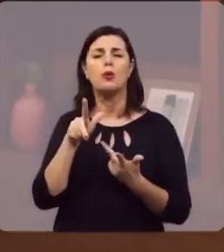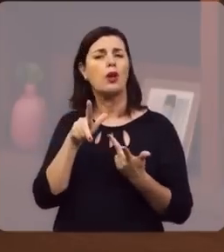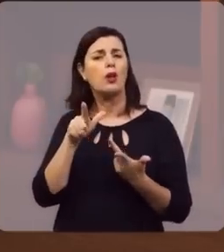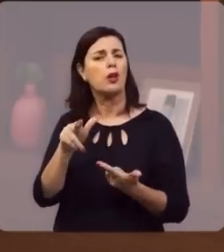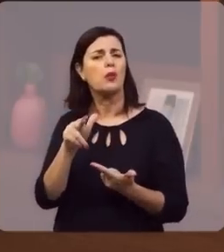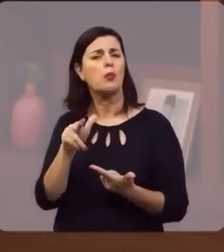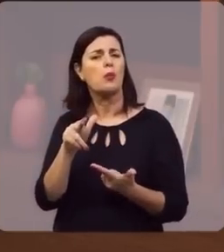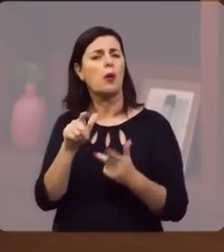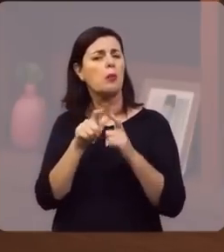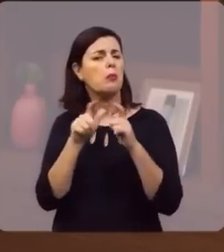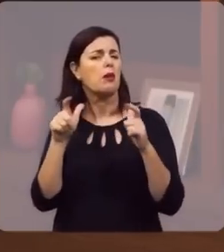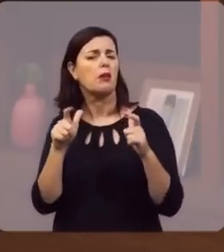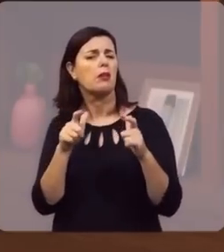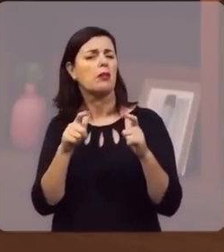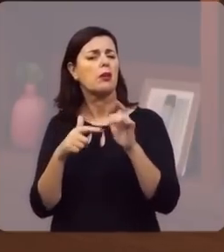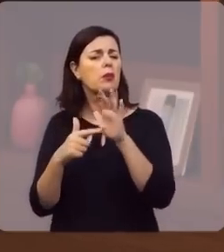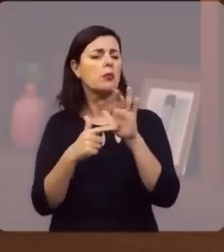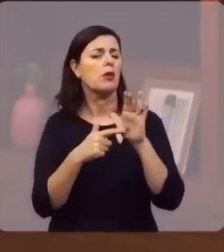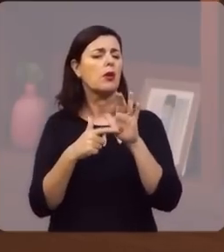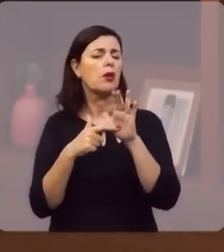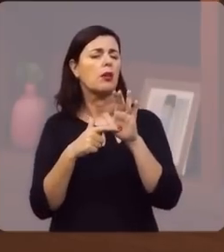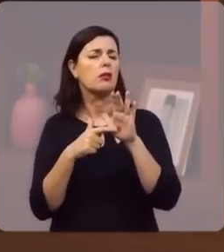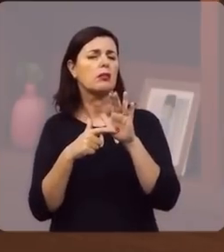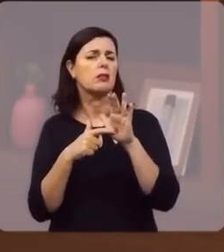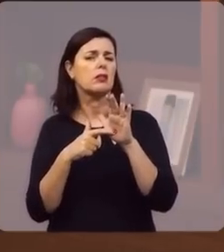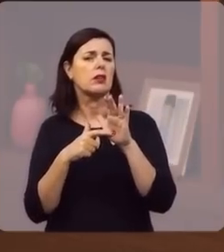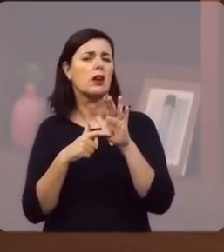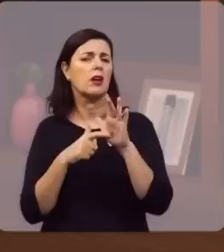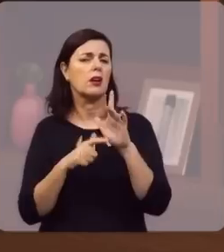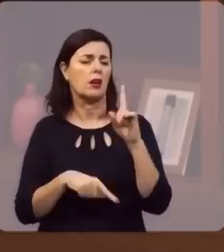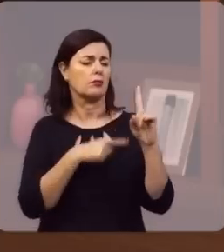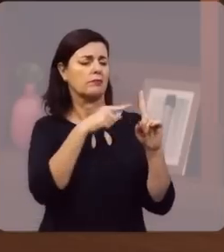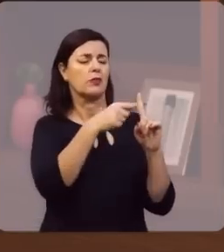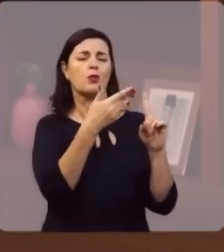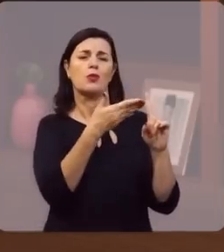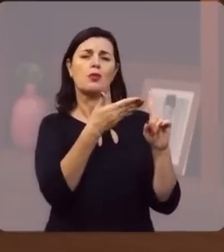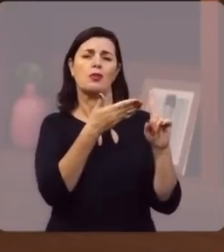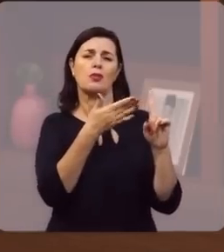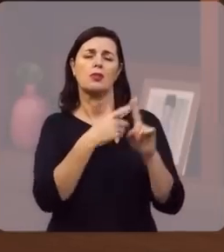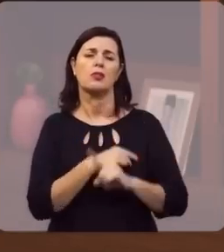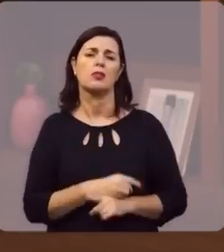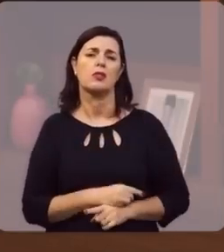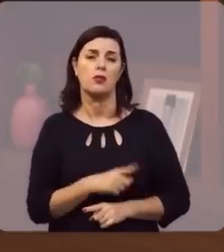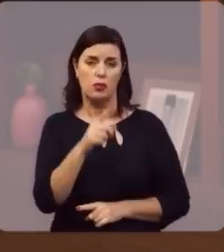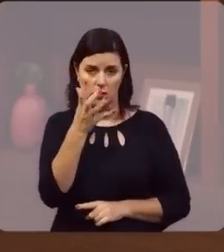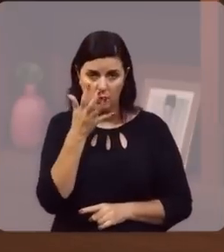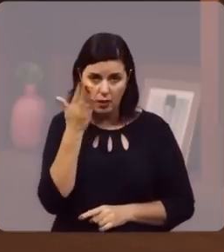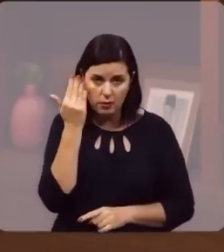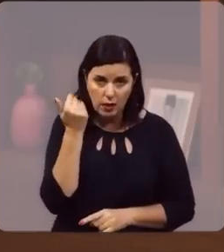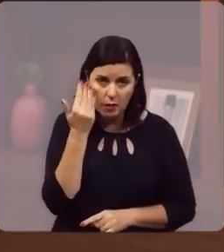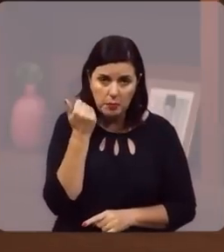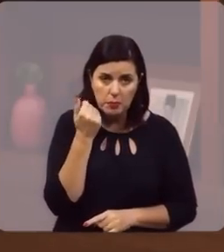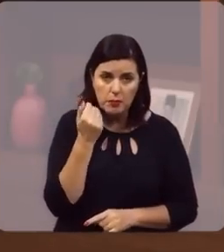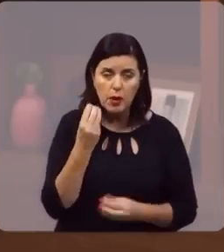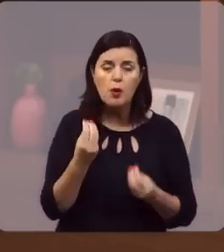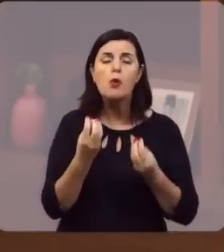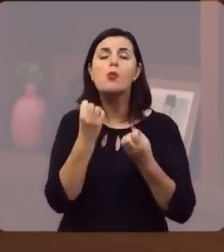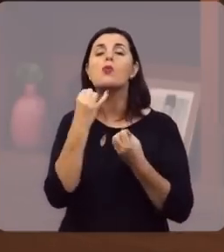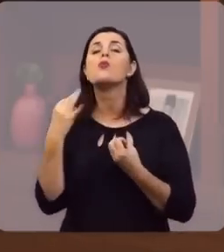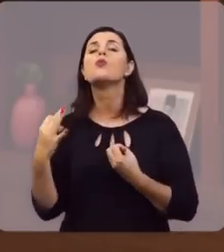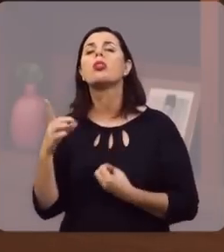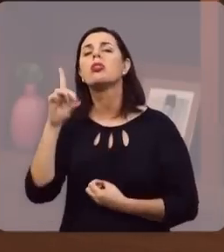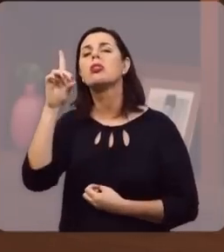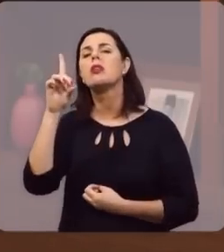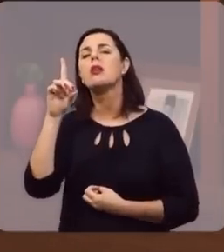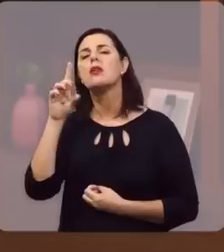outra forma maior de Deus demonstrar aqui amo você do que a cruz se você quer saber quanto Deus ama